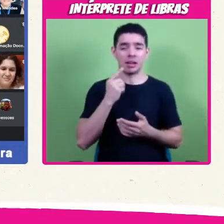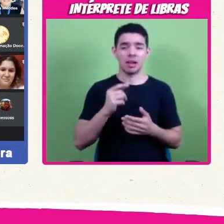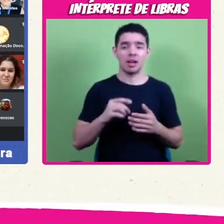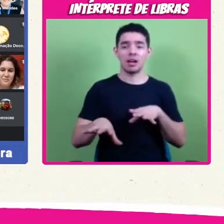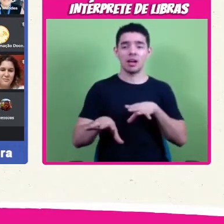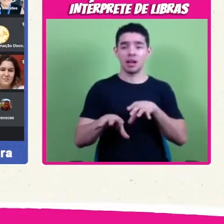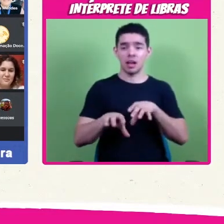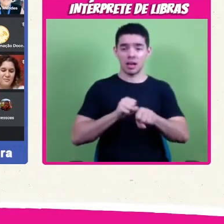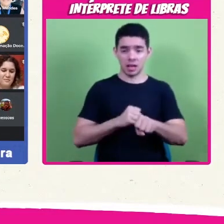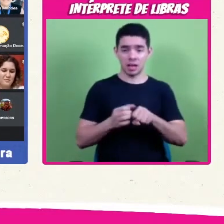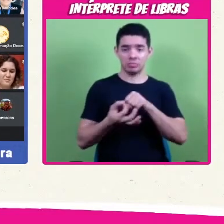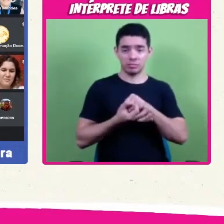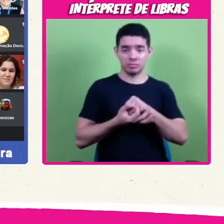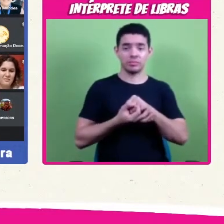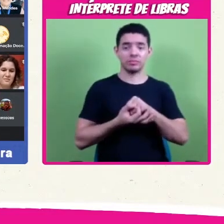enfermagem com